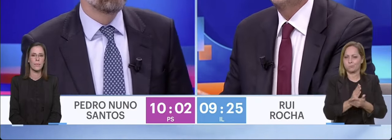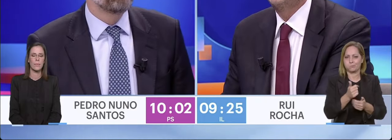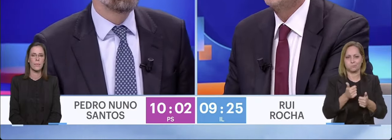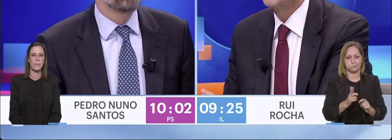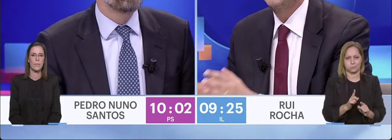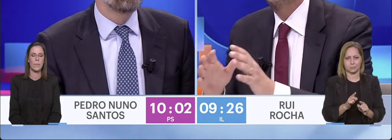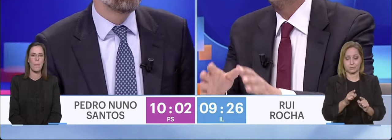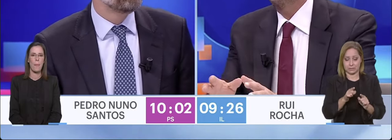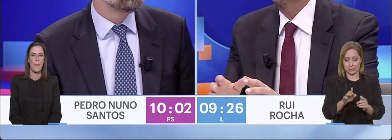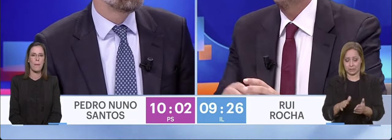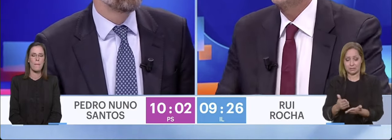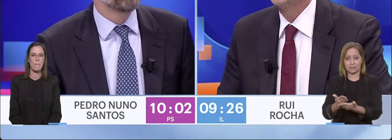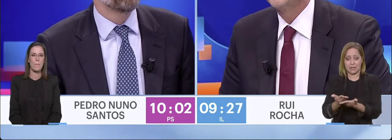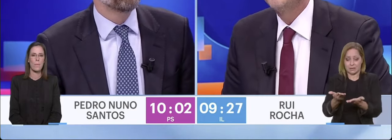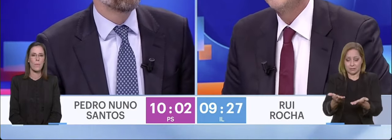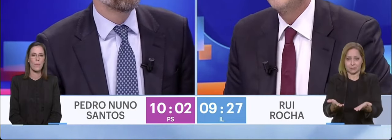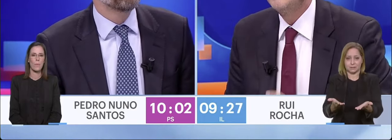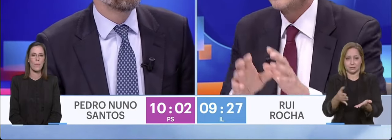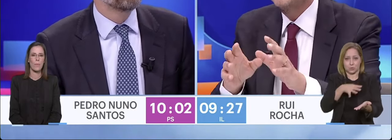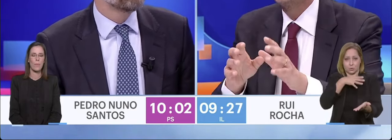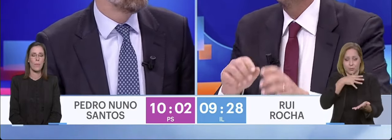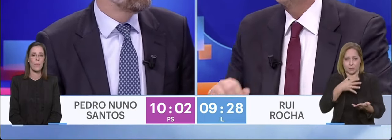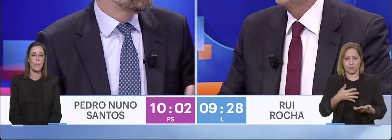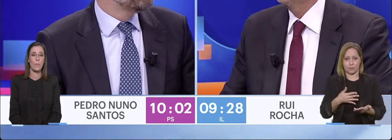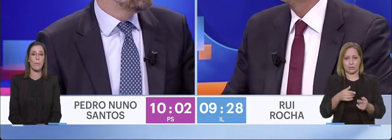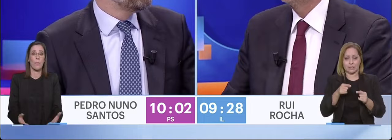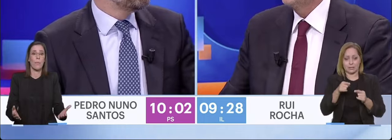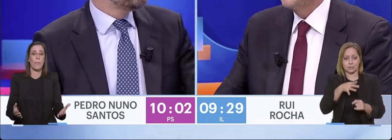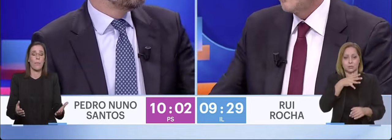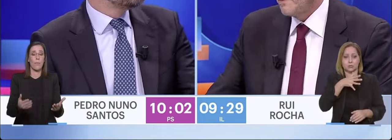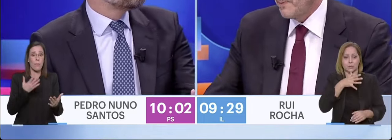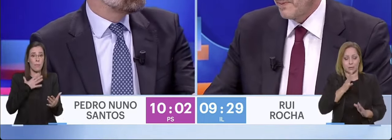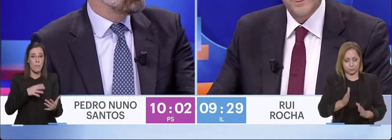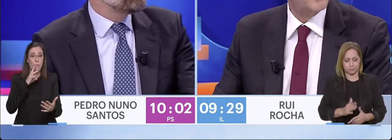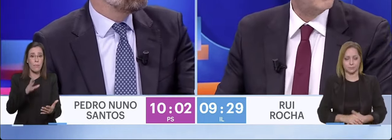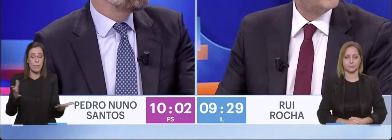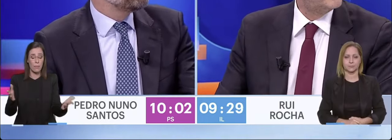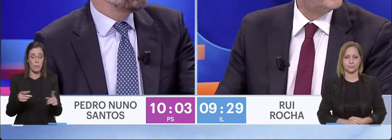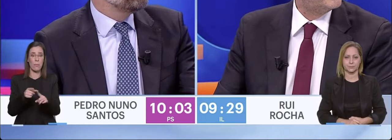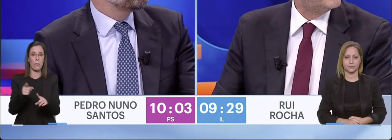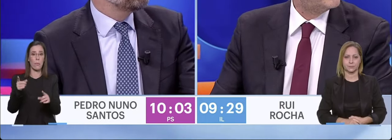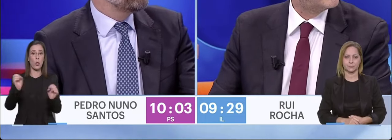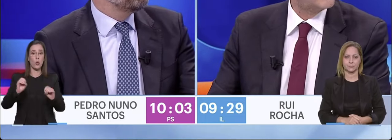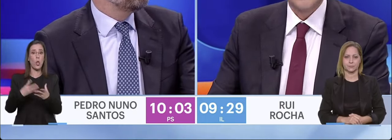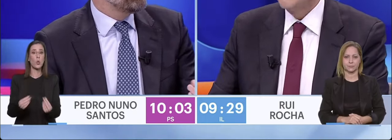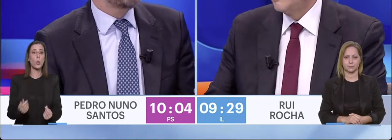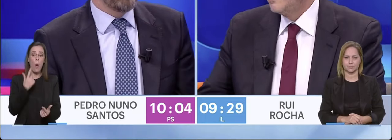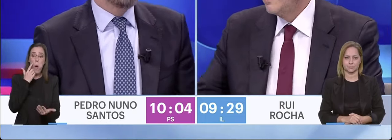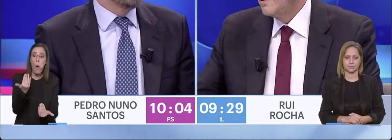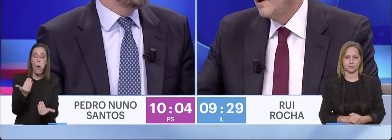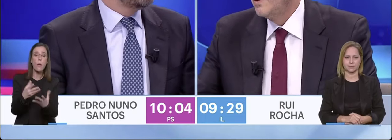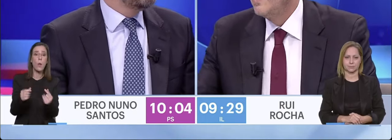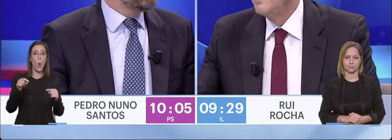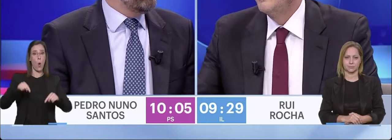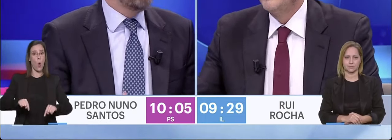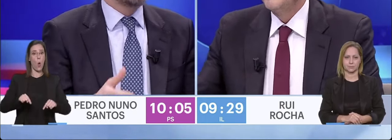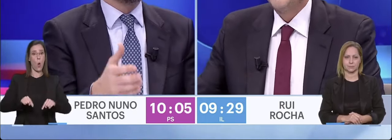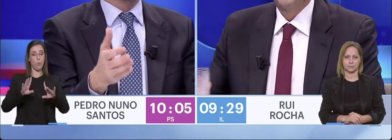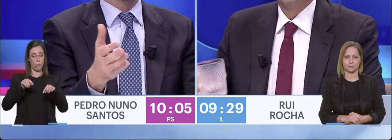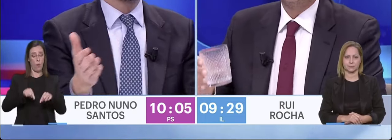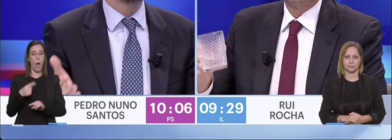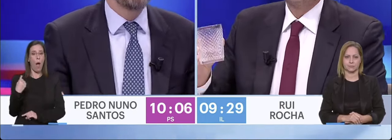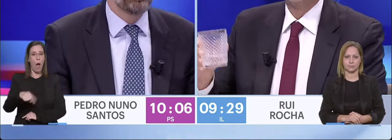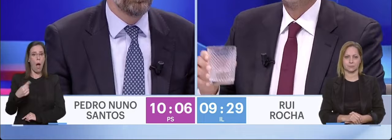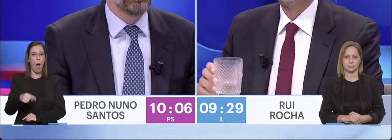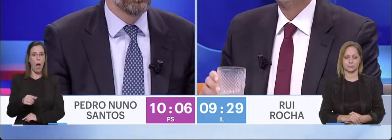consequências que temos que são estas que eu acabei de escrever isso é que devia ser explicado responder o Dr Rocha não apresentou nenhuma solução porque já hoje já hoje